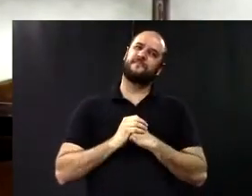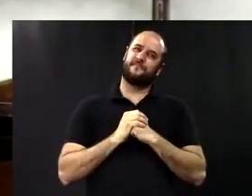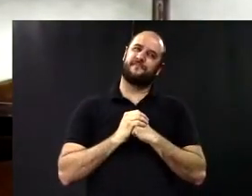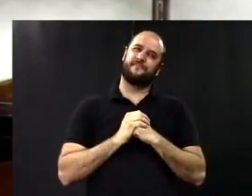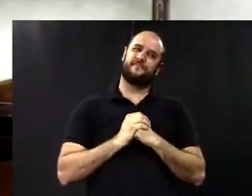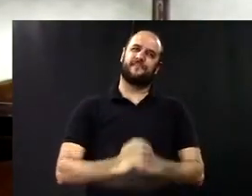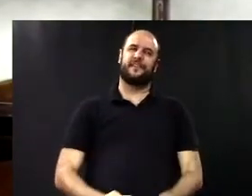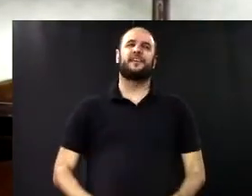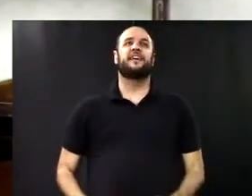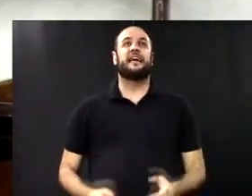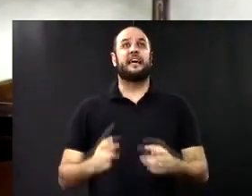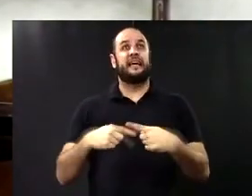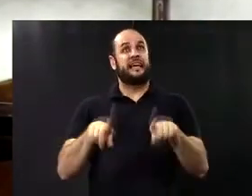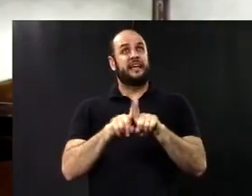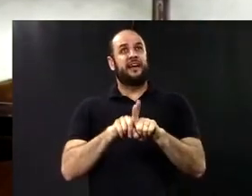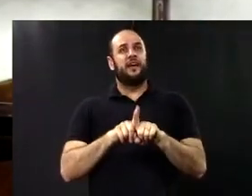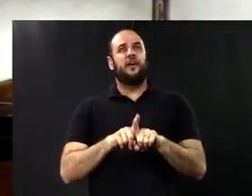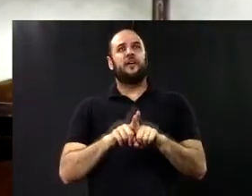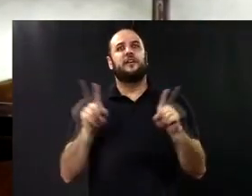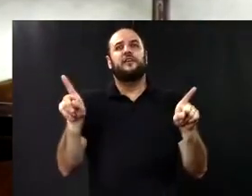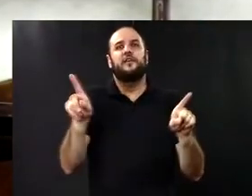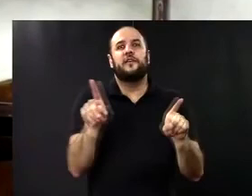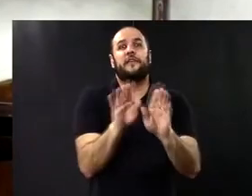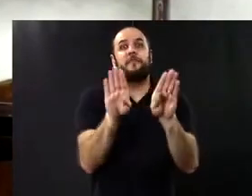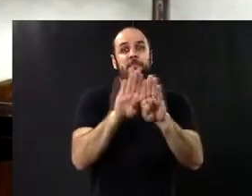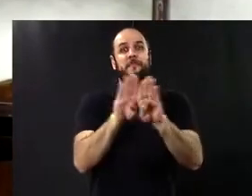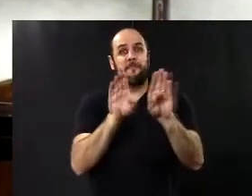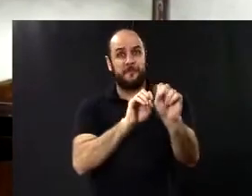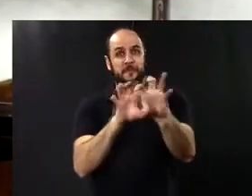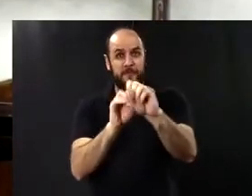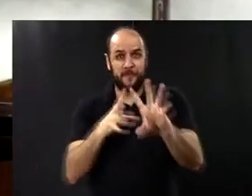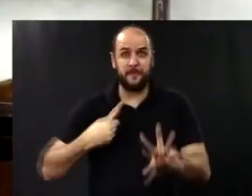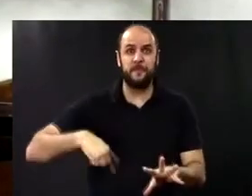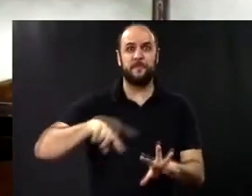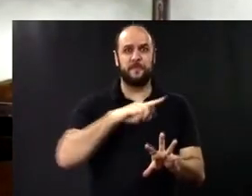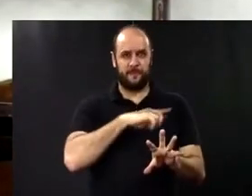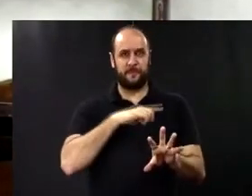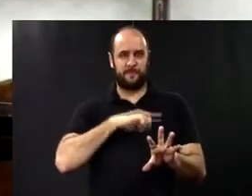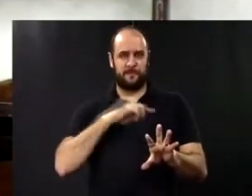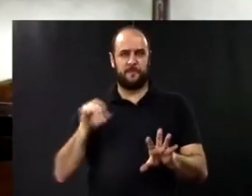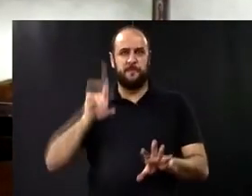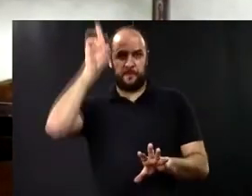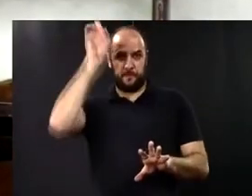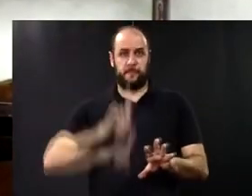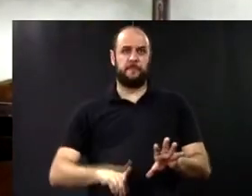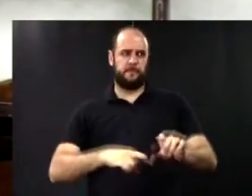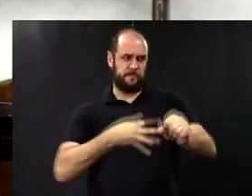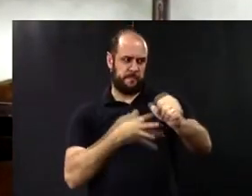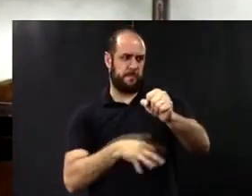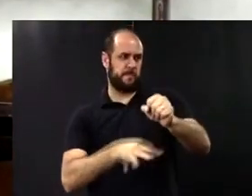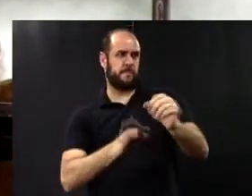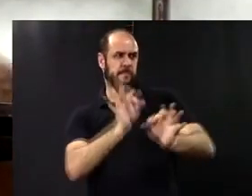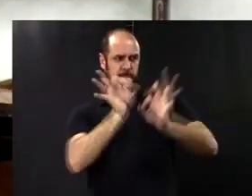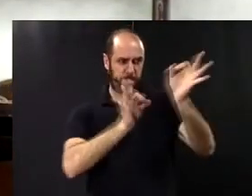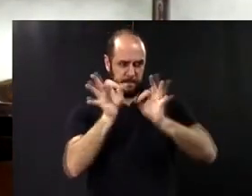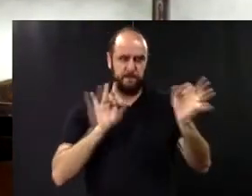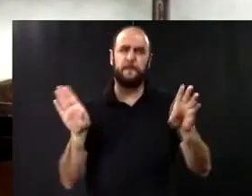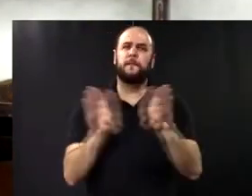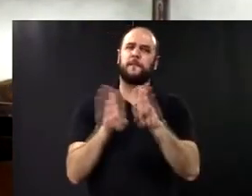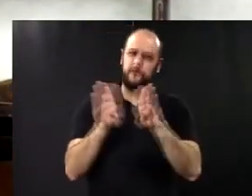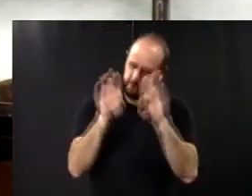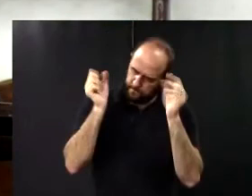Então, o texto também está nos ensinando que essa disciplina pode vir dessa